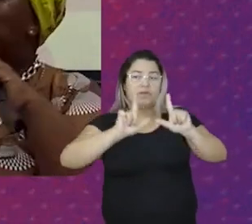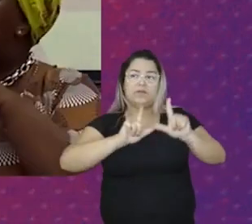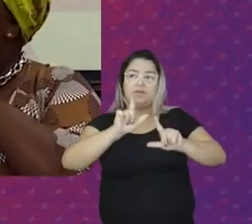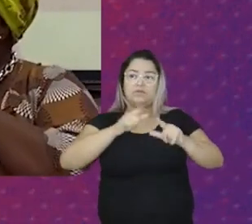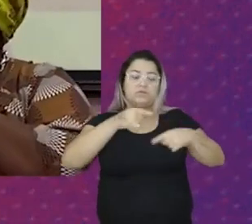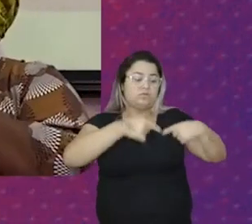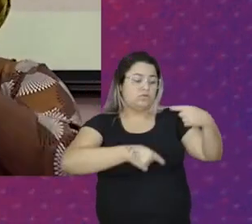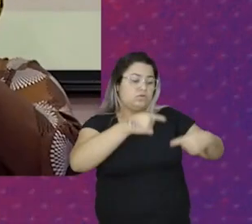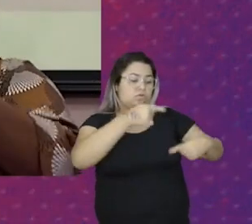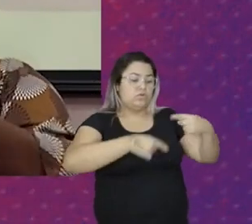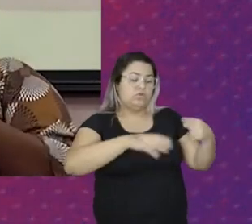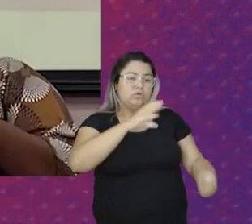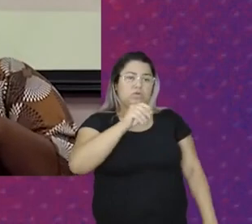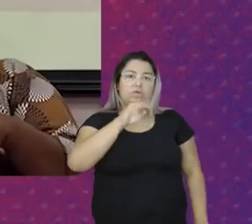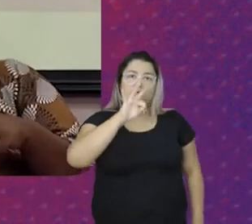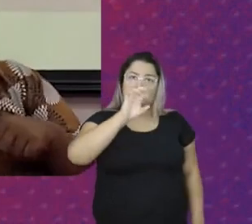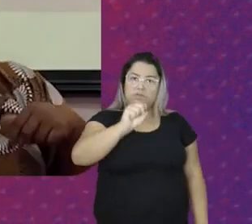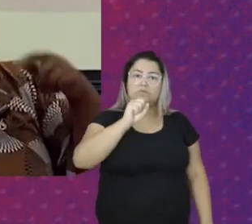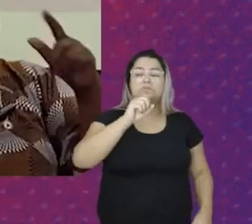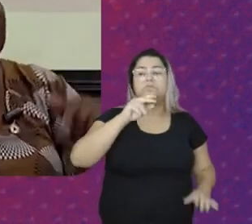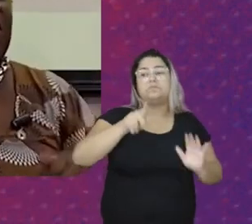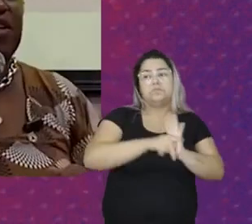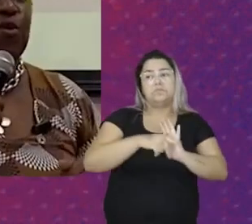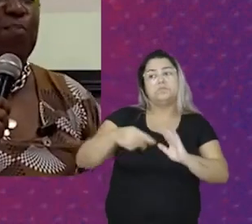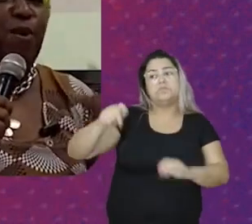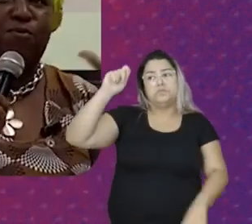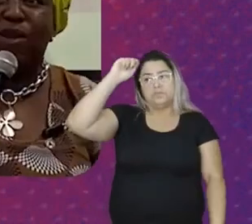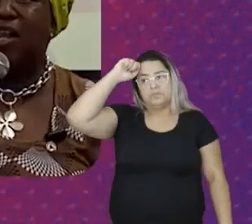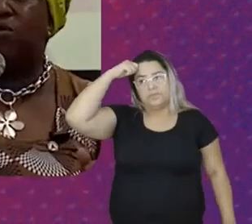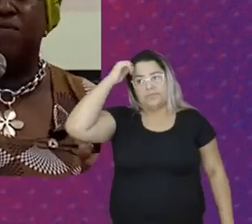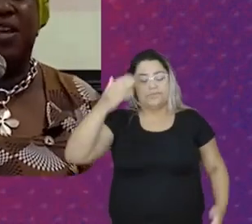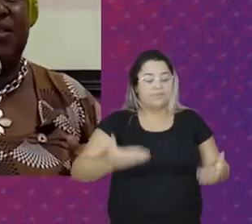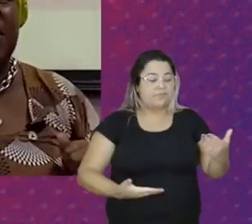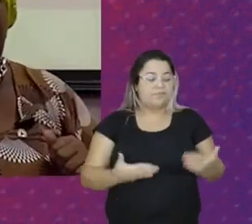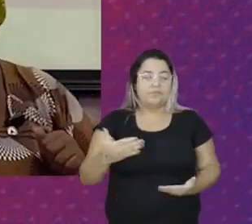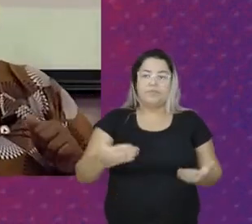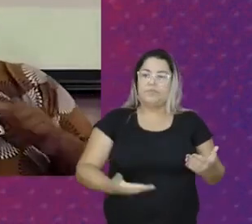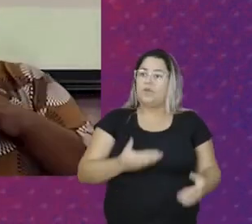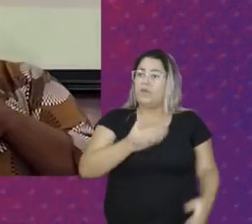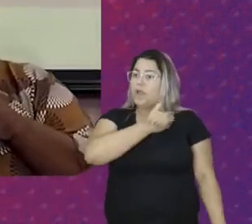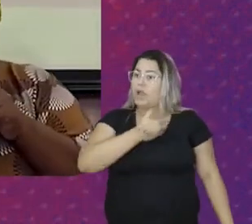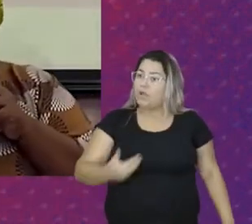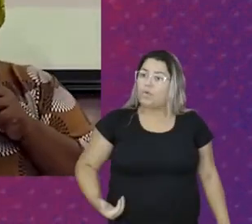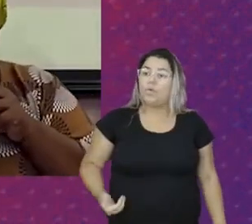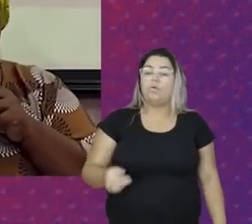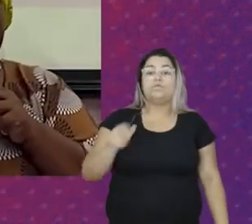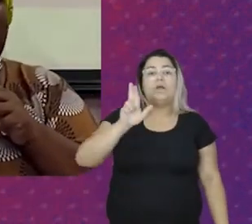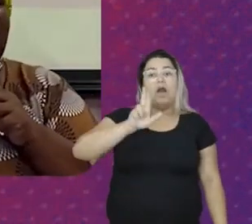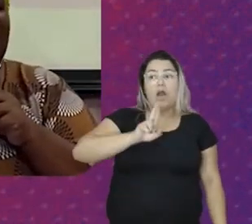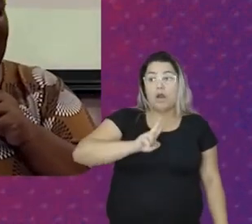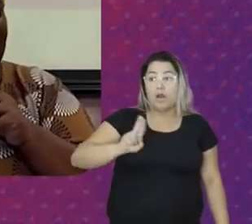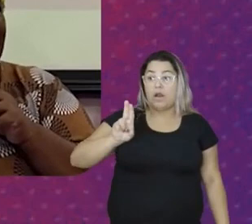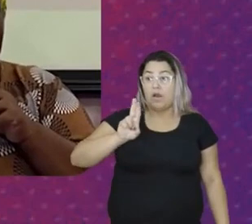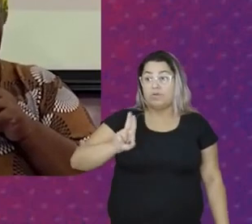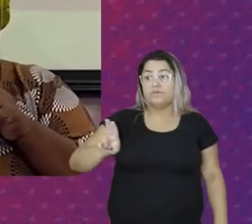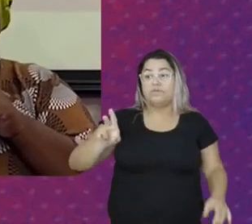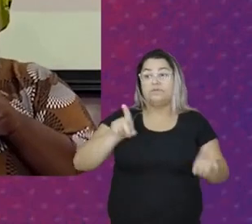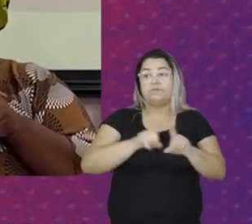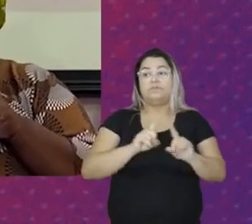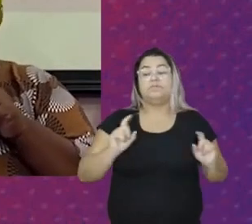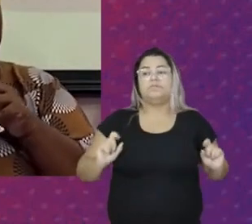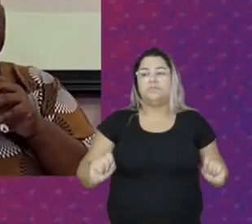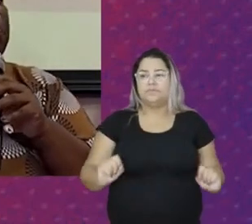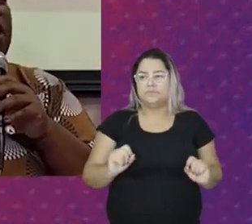cotas para pessoas negras, não é? No serviço público, lá na universidade, porque essa demanda